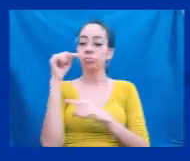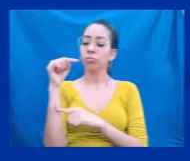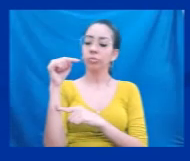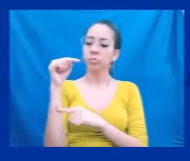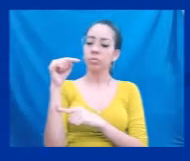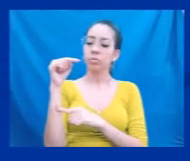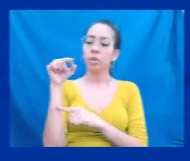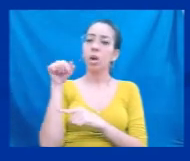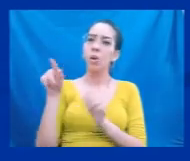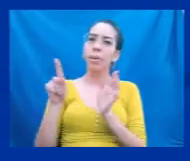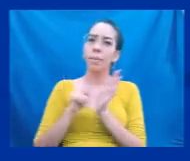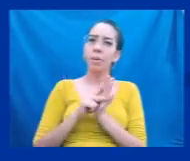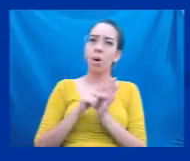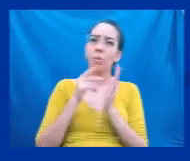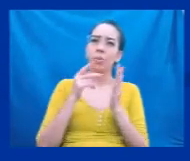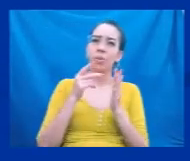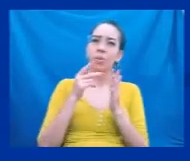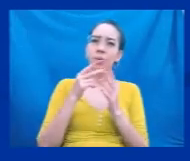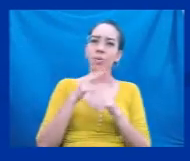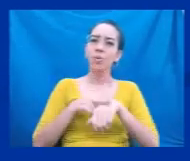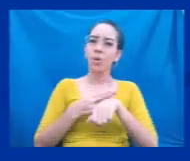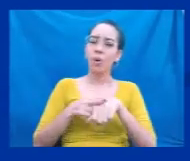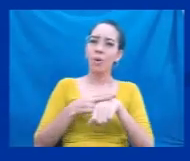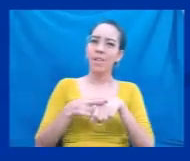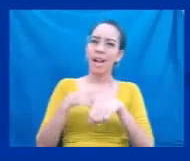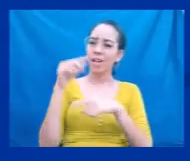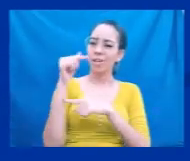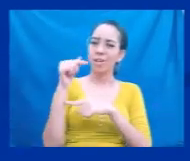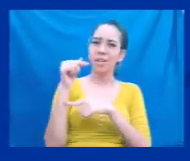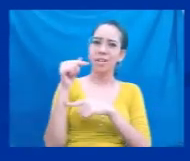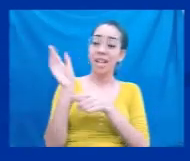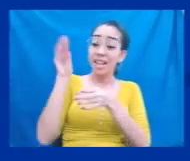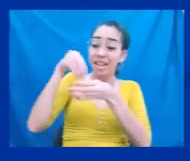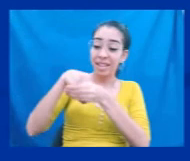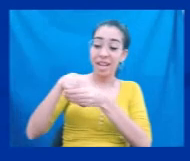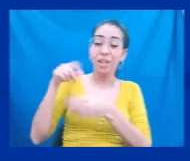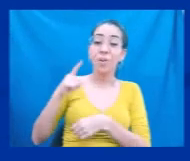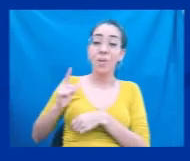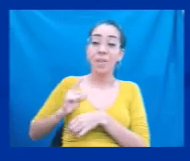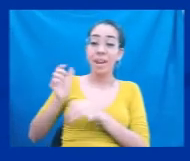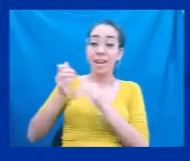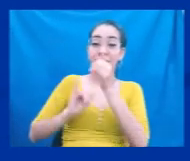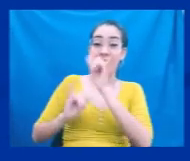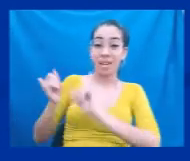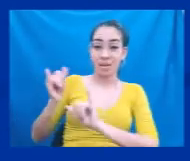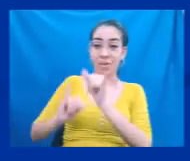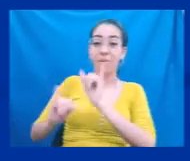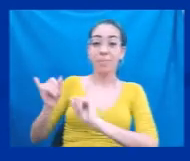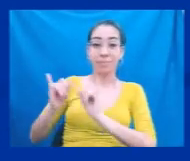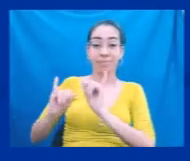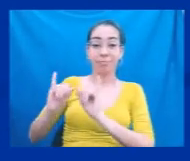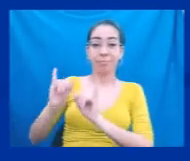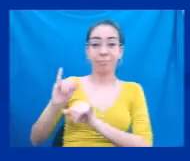achocolatado, tá? Só para vocês terem noção, né? Uma embalagem de achocolatado que está aqui com produto químico. Esse aqui é um